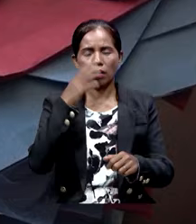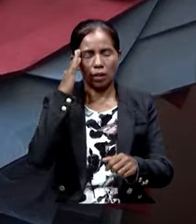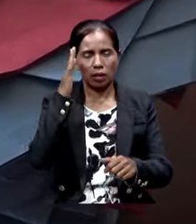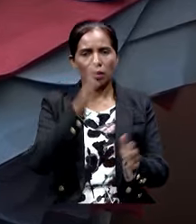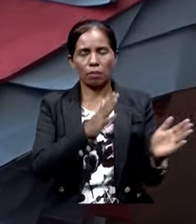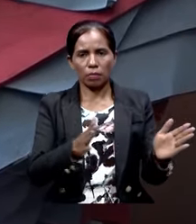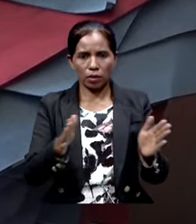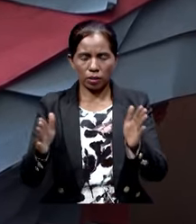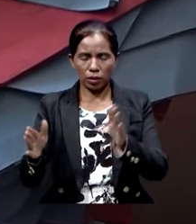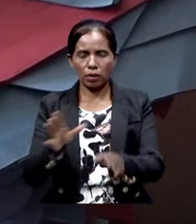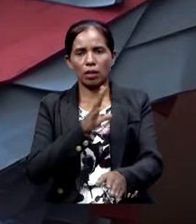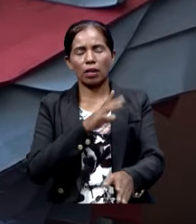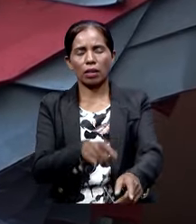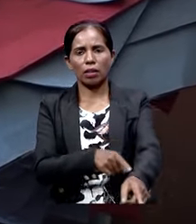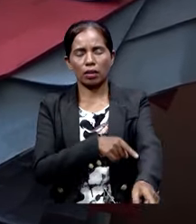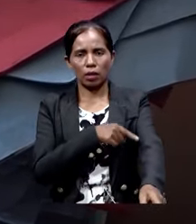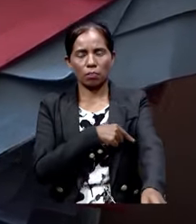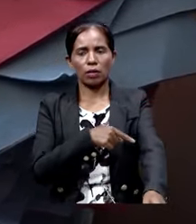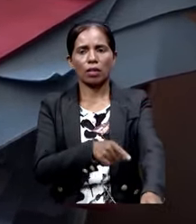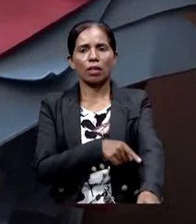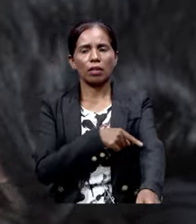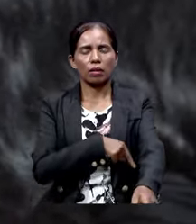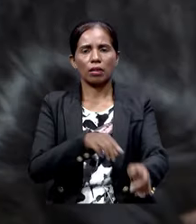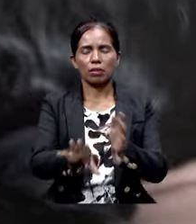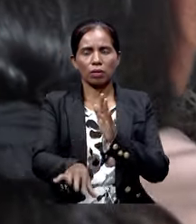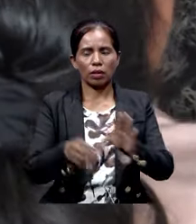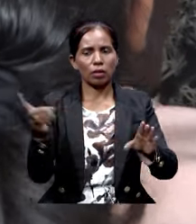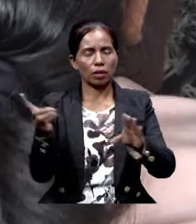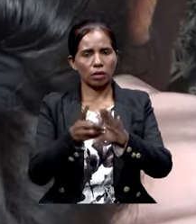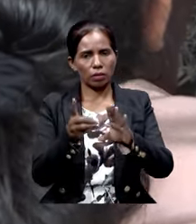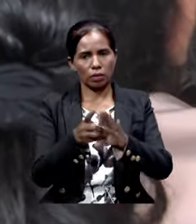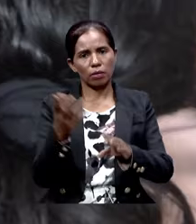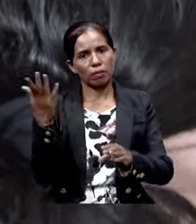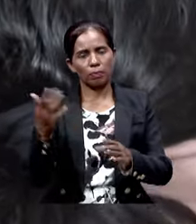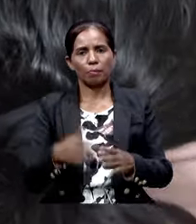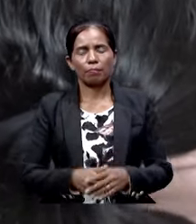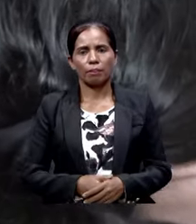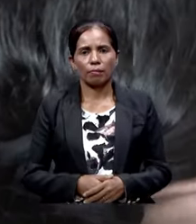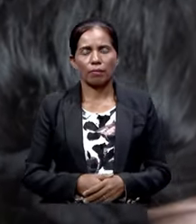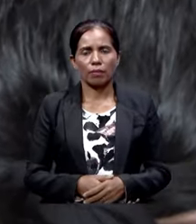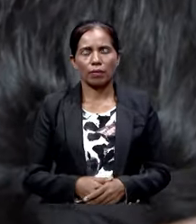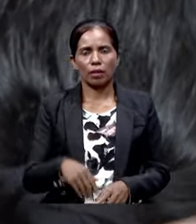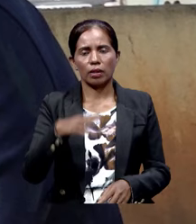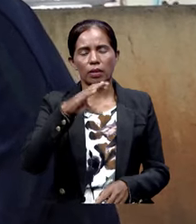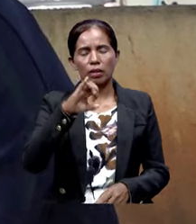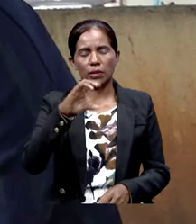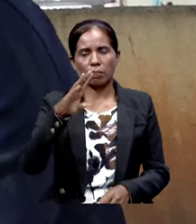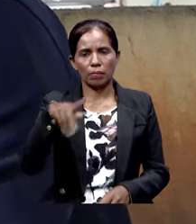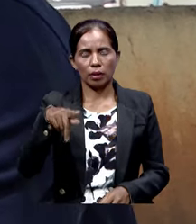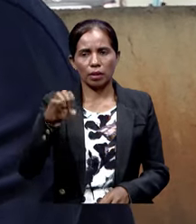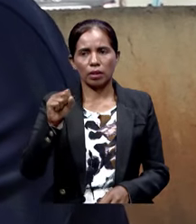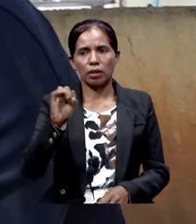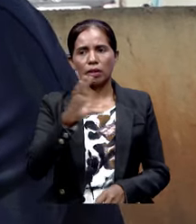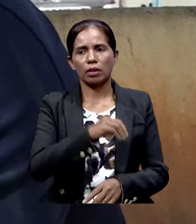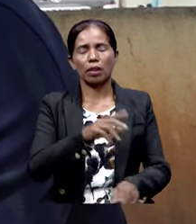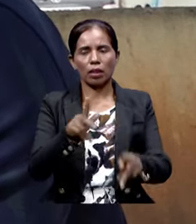processo demora kahante ponaro atoheta documento refere. Simplício Tomás Gonçalves, cidadão